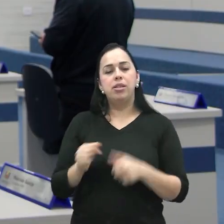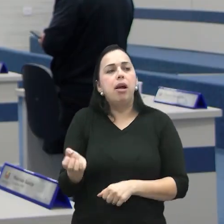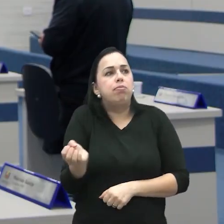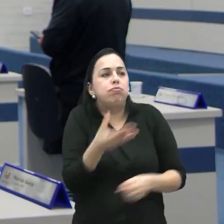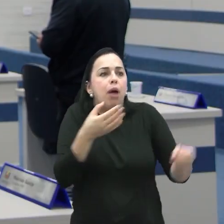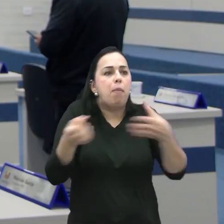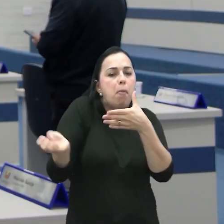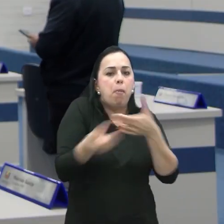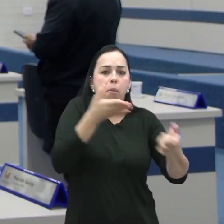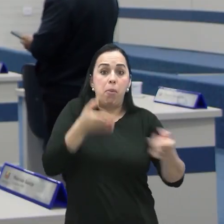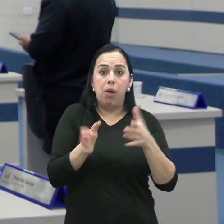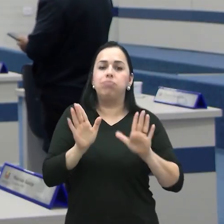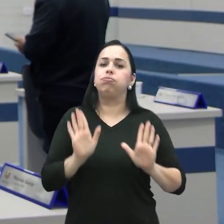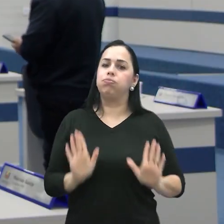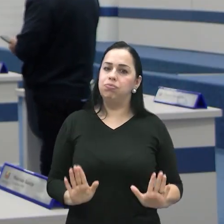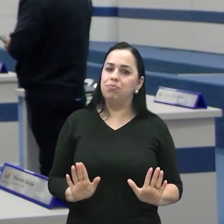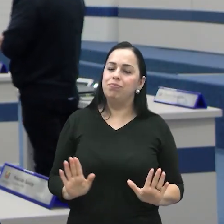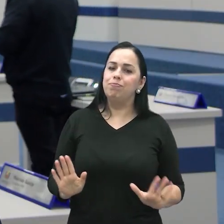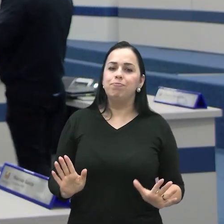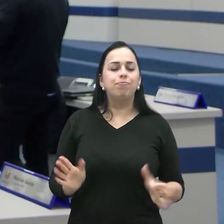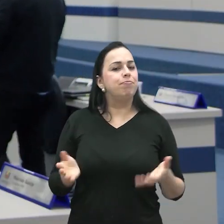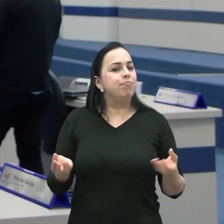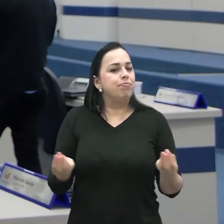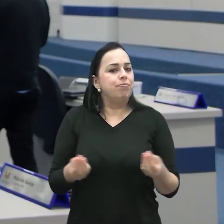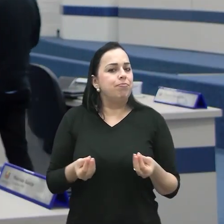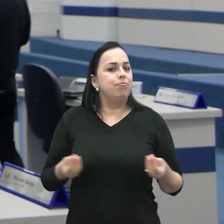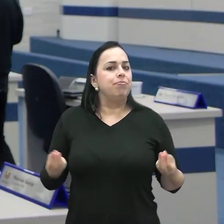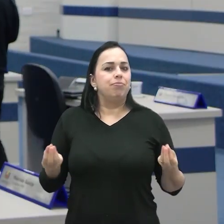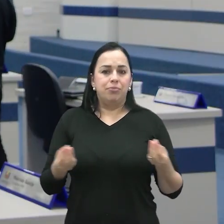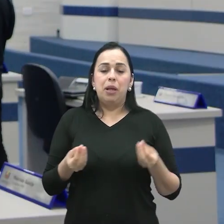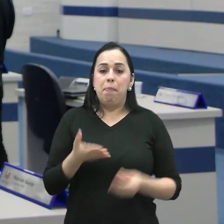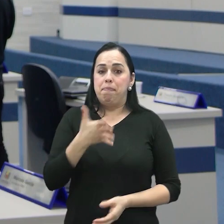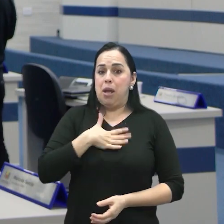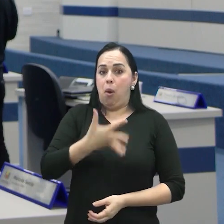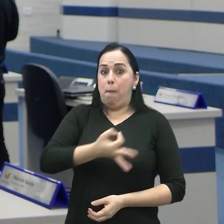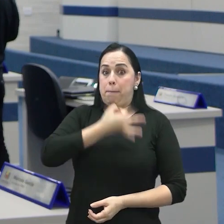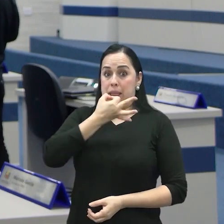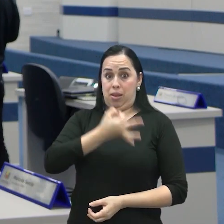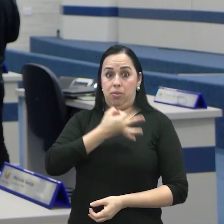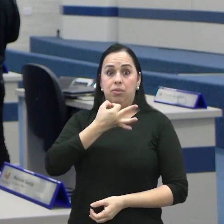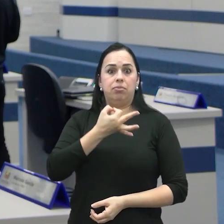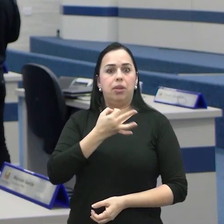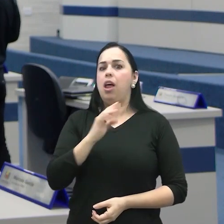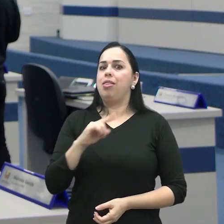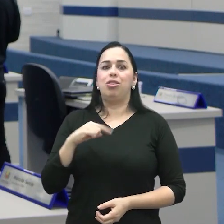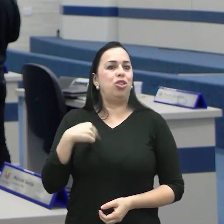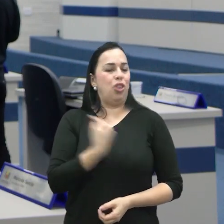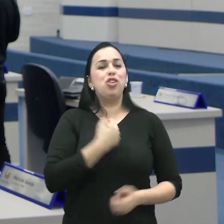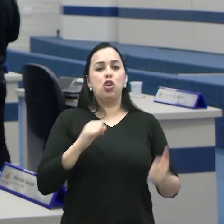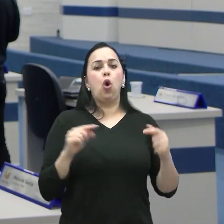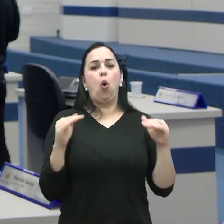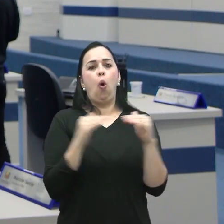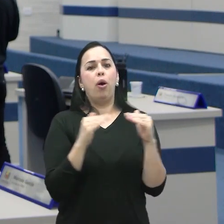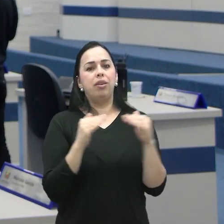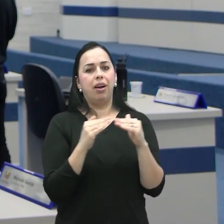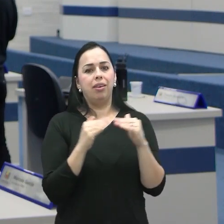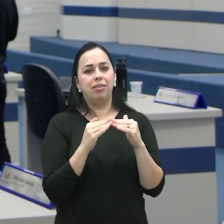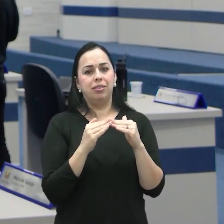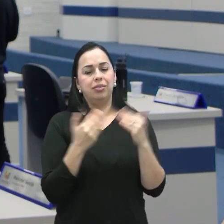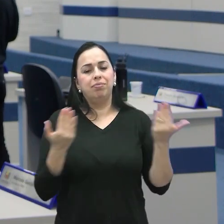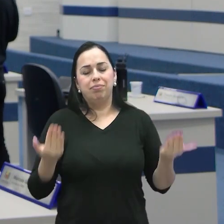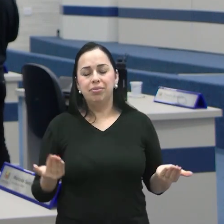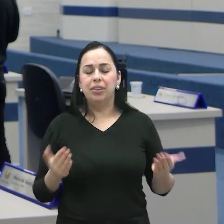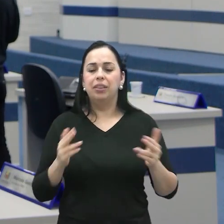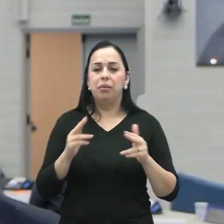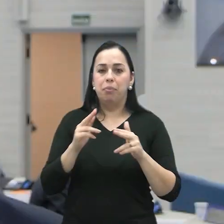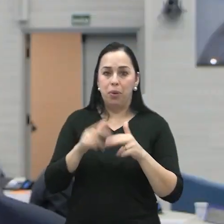é uma atualização que está sendo feita. E isso, de que maneira que é visto pela Câmara? A gente acompanha para ver, porque essa é uma ação